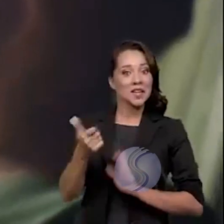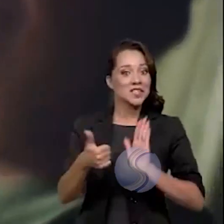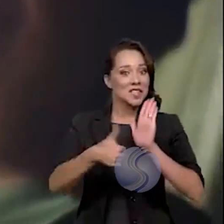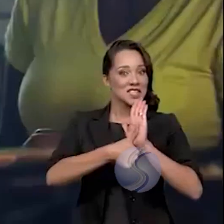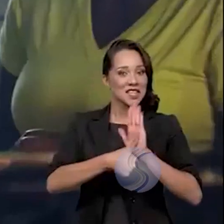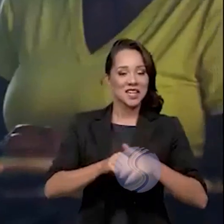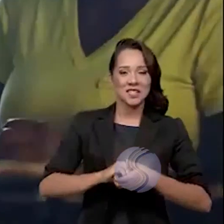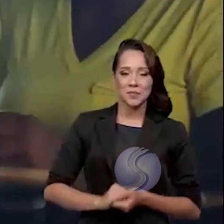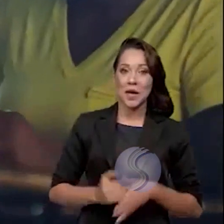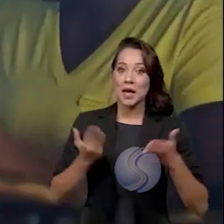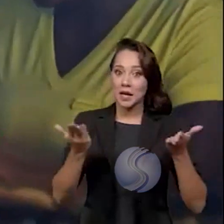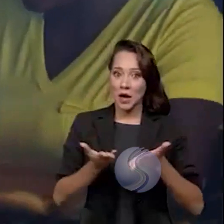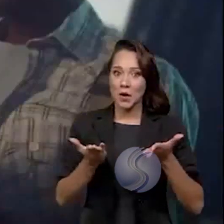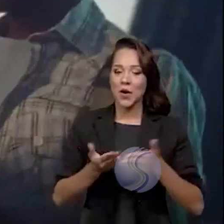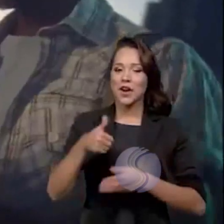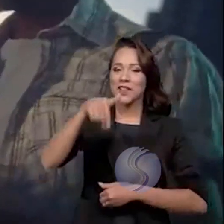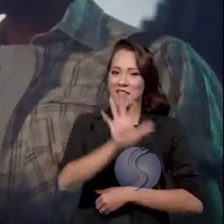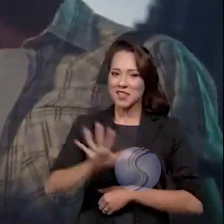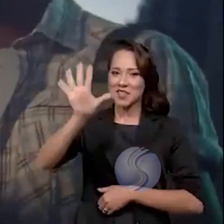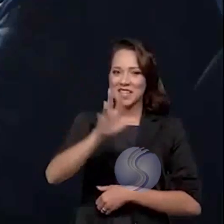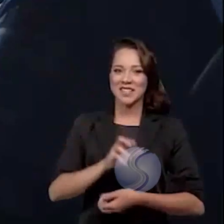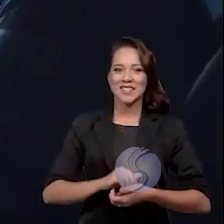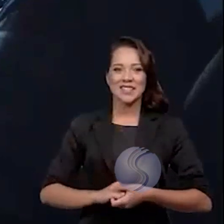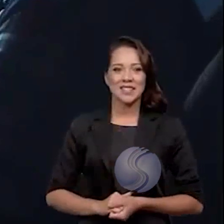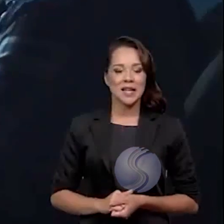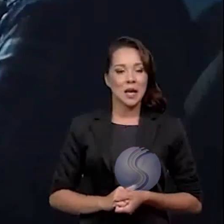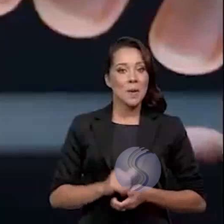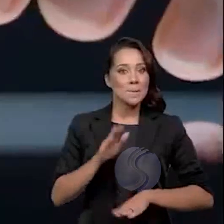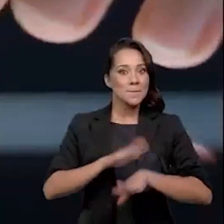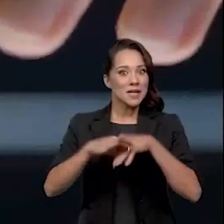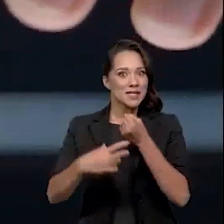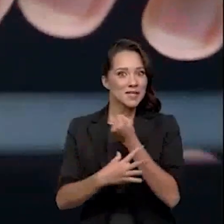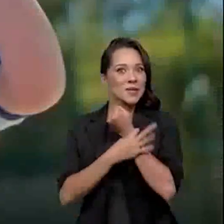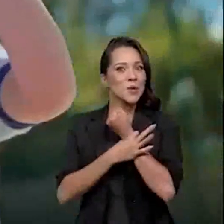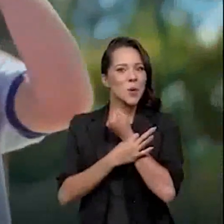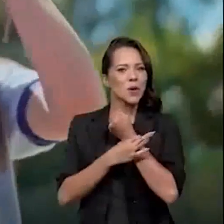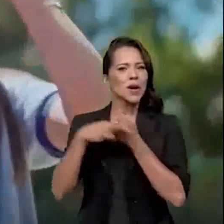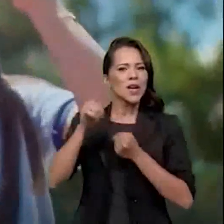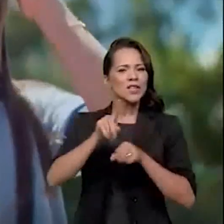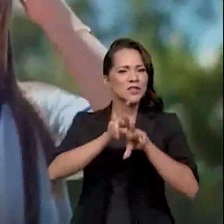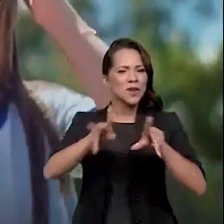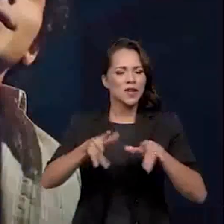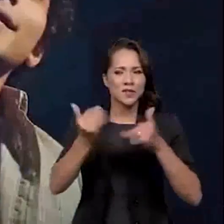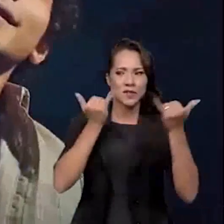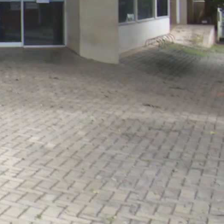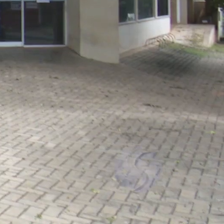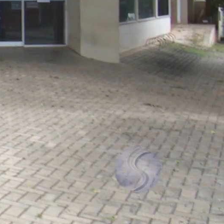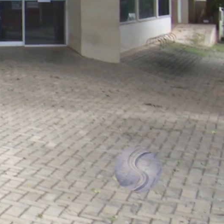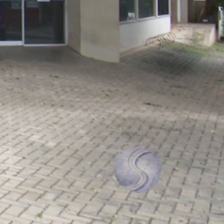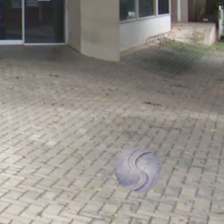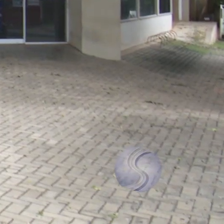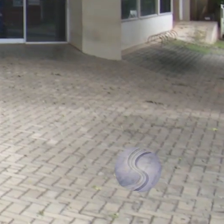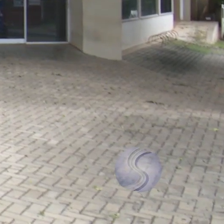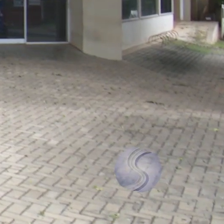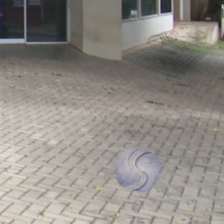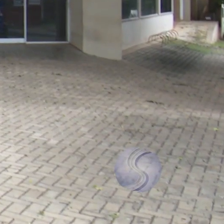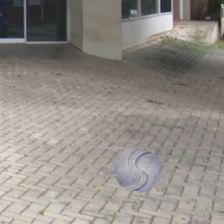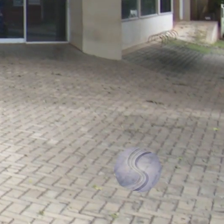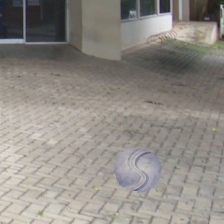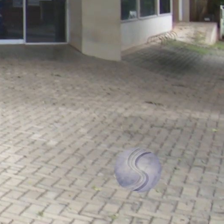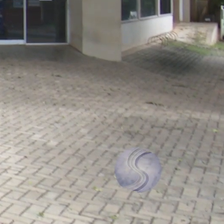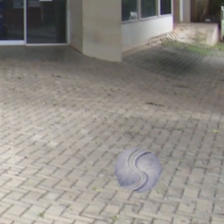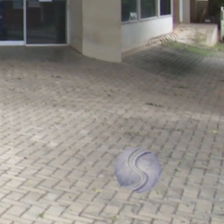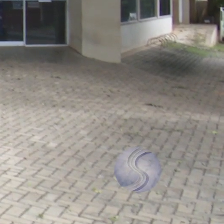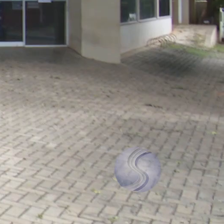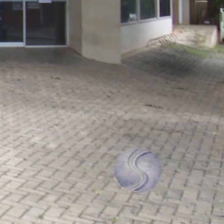continua sendo válido pelo prazo de 10 anos para a população de até 60 anos de idade. Além do documento impresso,